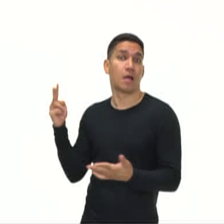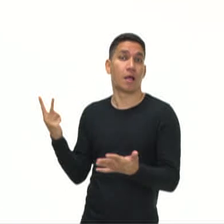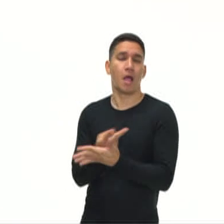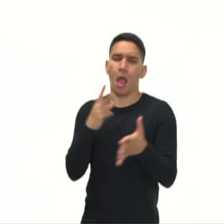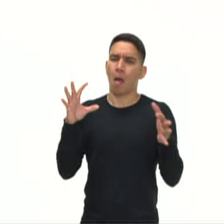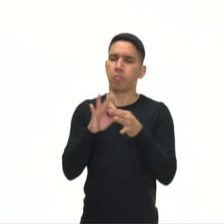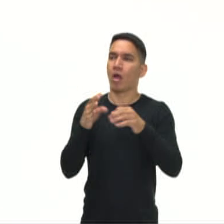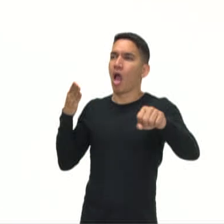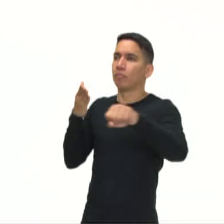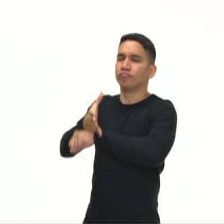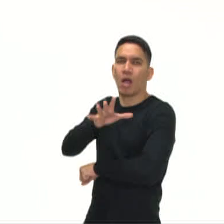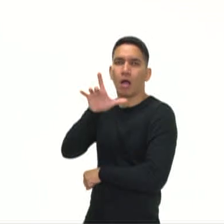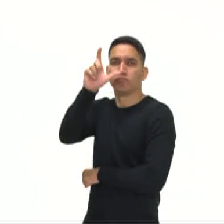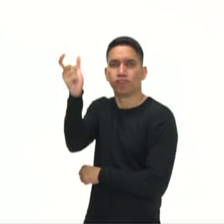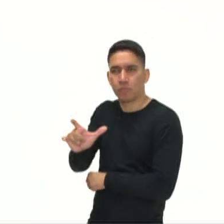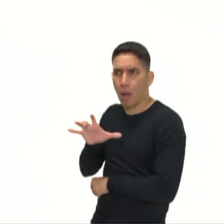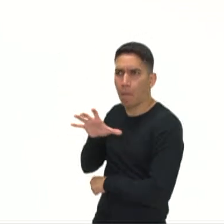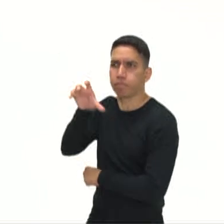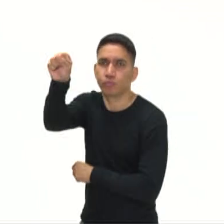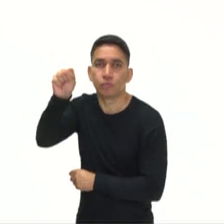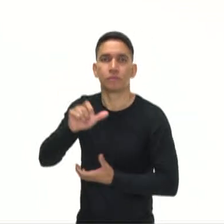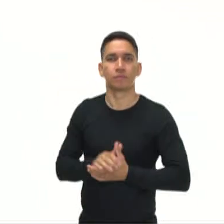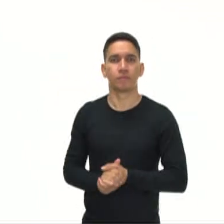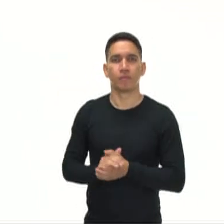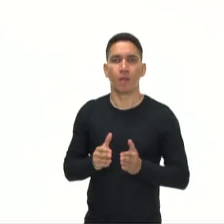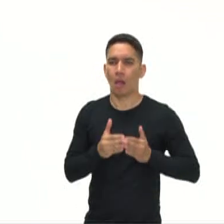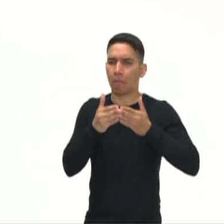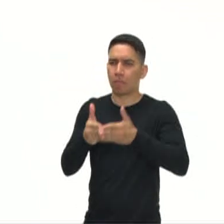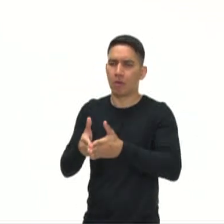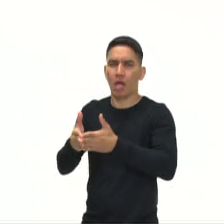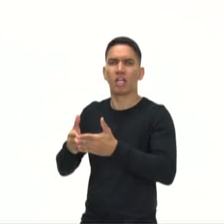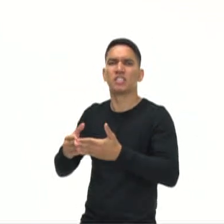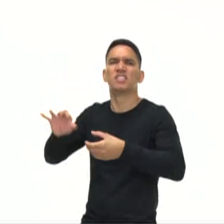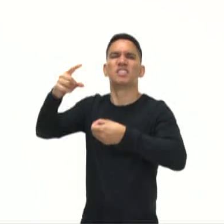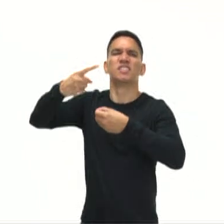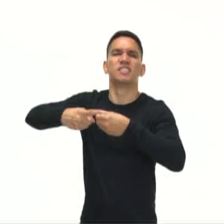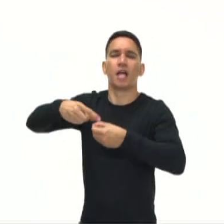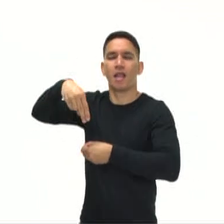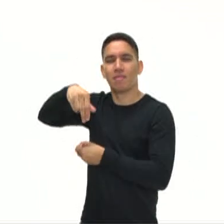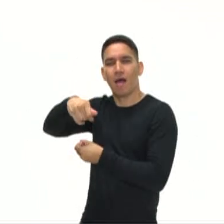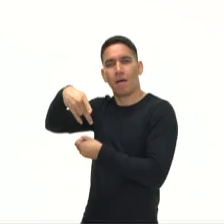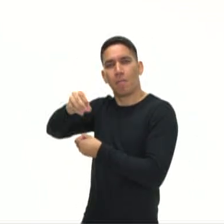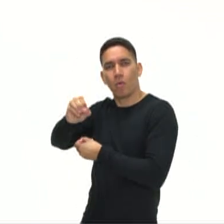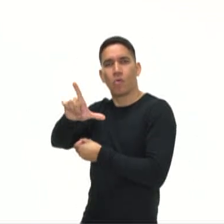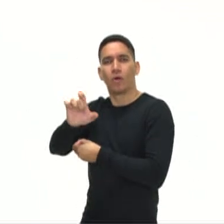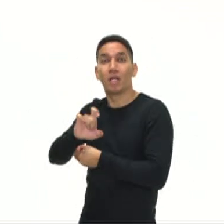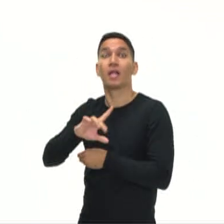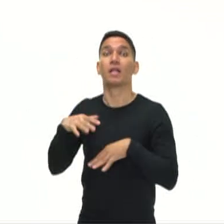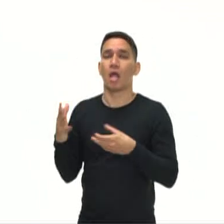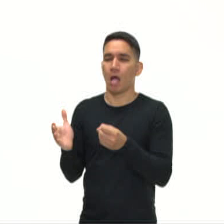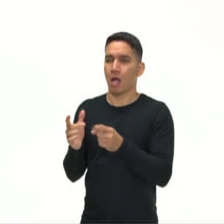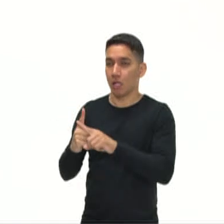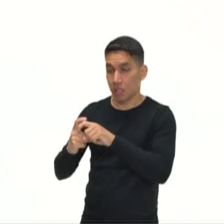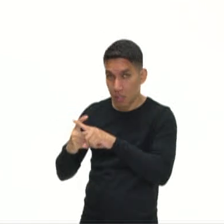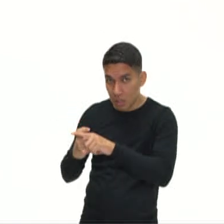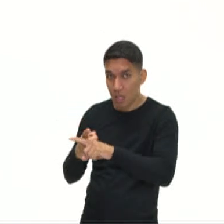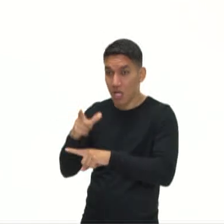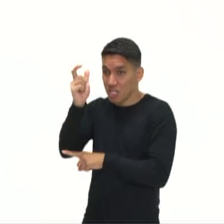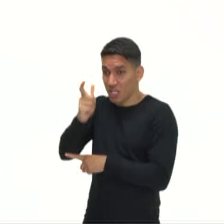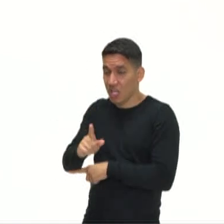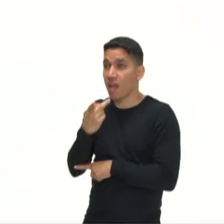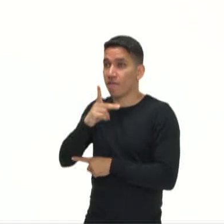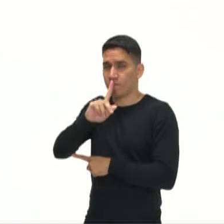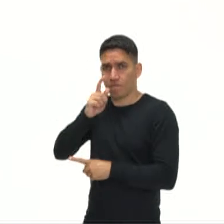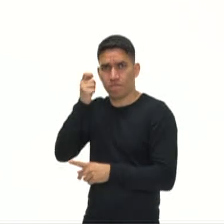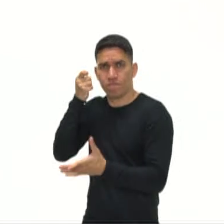aliados invadiram a Itália, desembarcaram em Nápoles. Os fascistas italianos forçaram a renúncia de